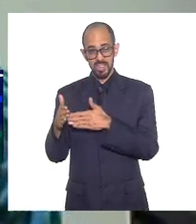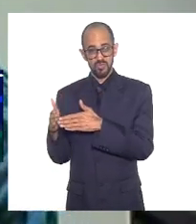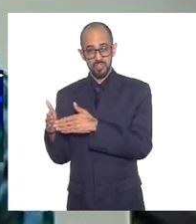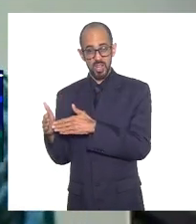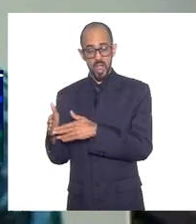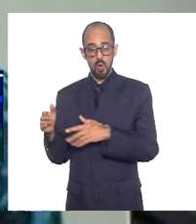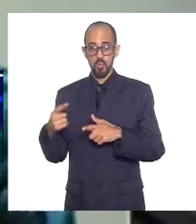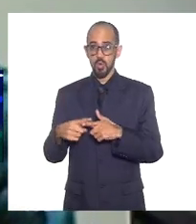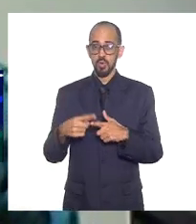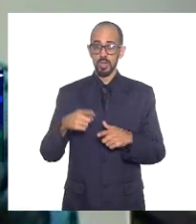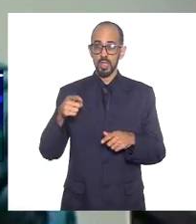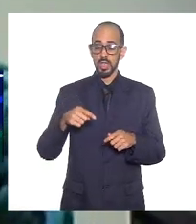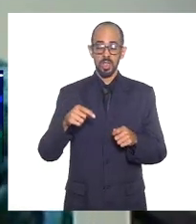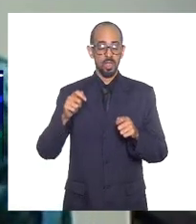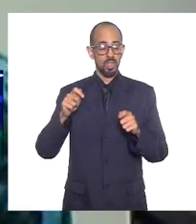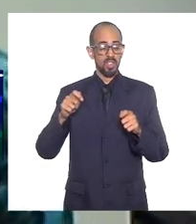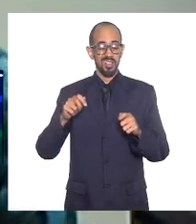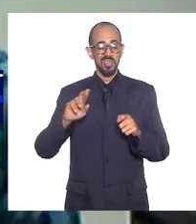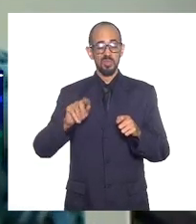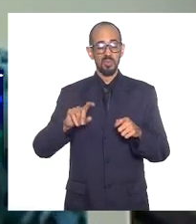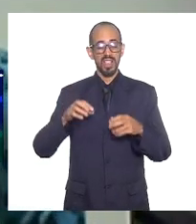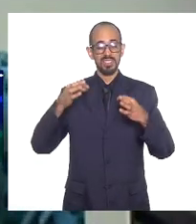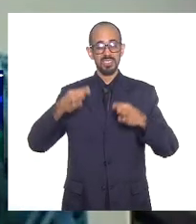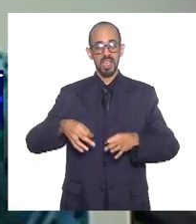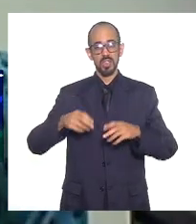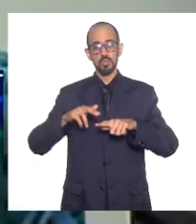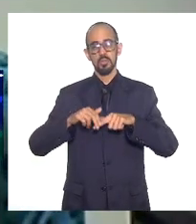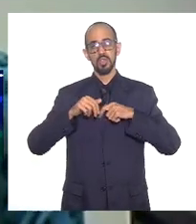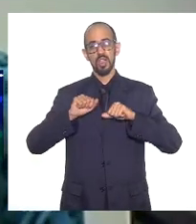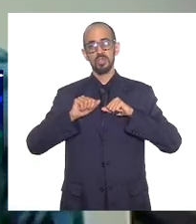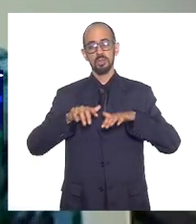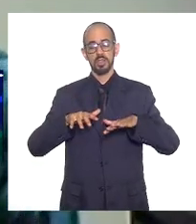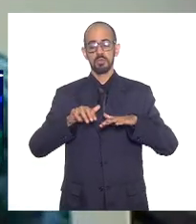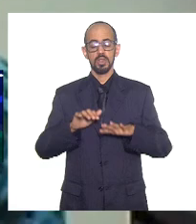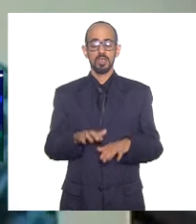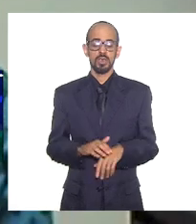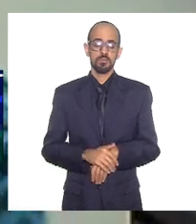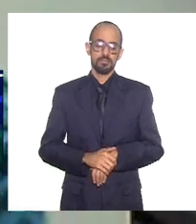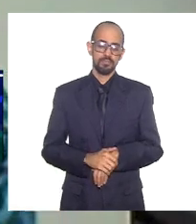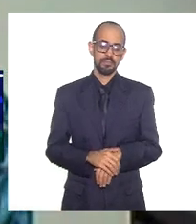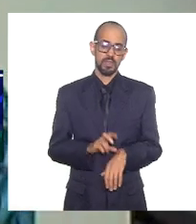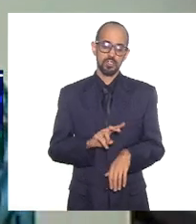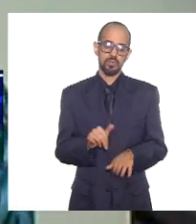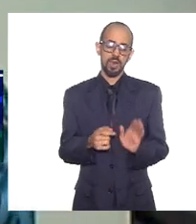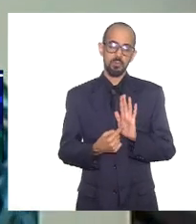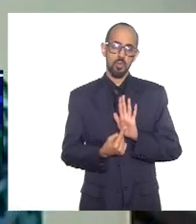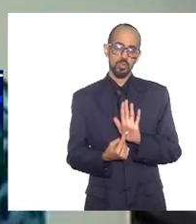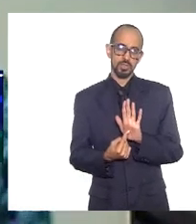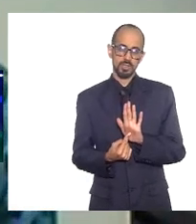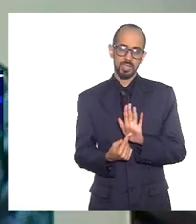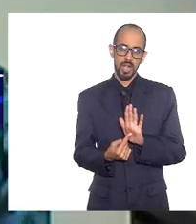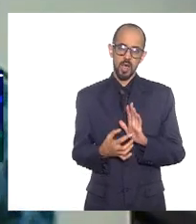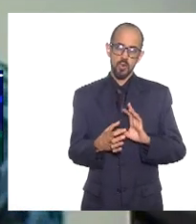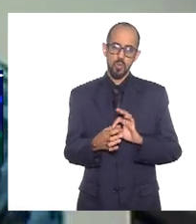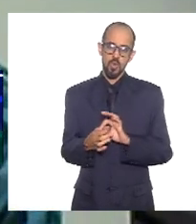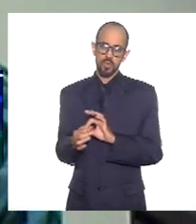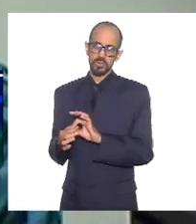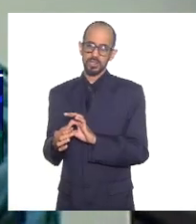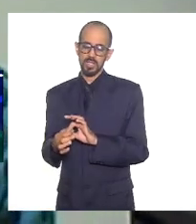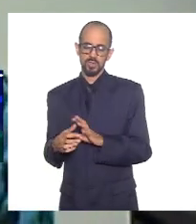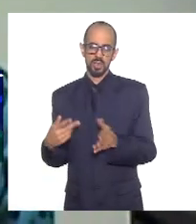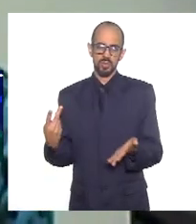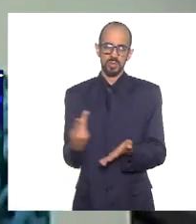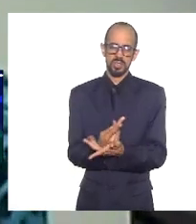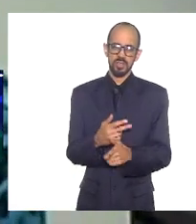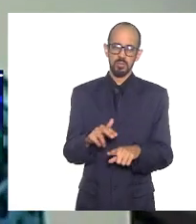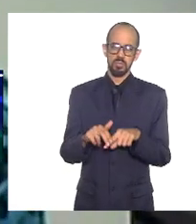serão confiáveis, mas não poderão ser precisos em razão da pandemia, que vão mostrar uma realidade que foi impactada